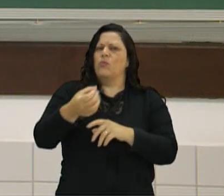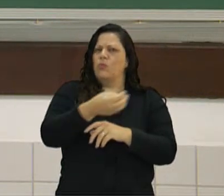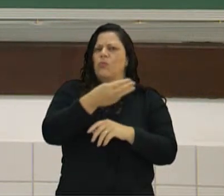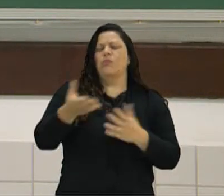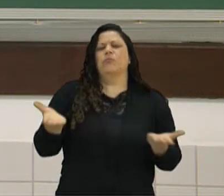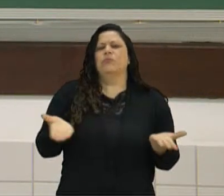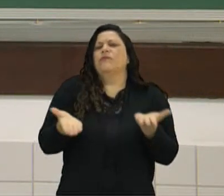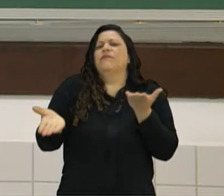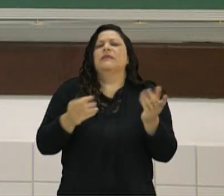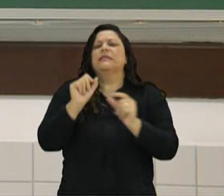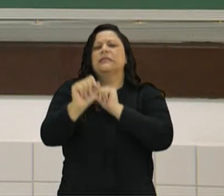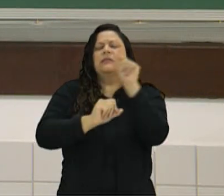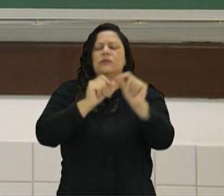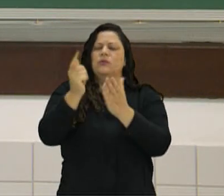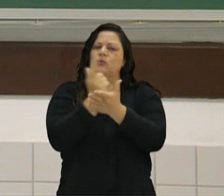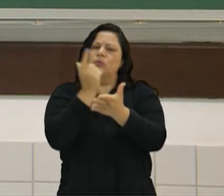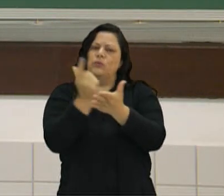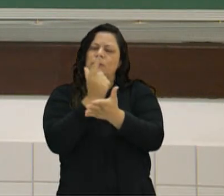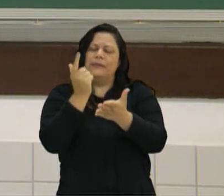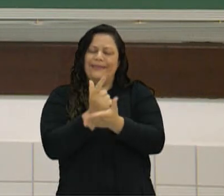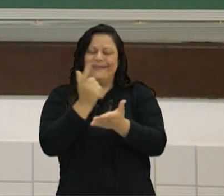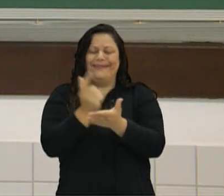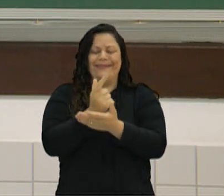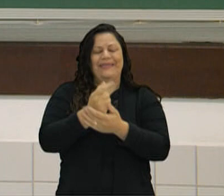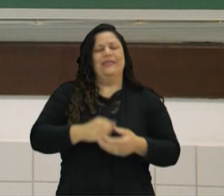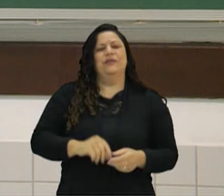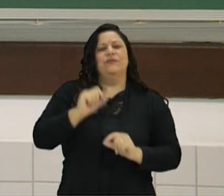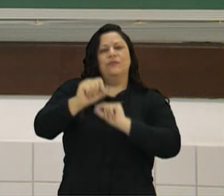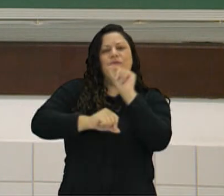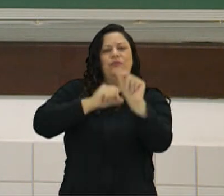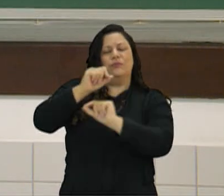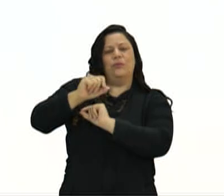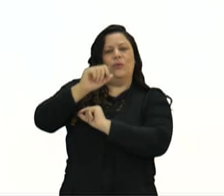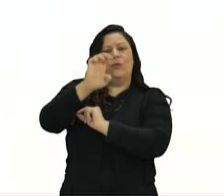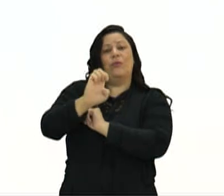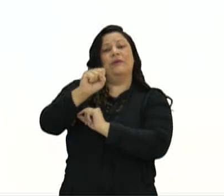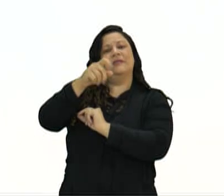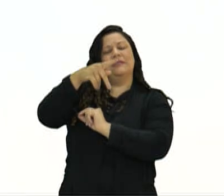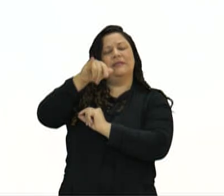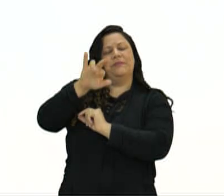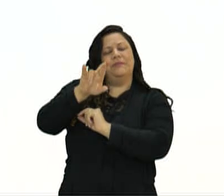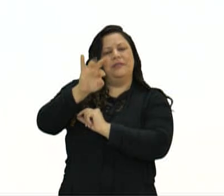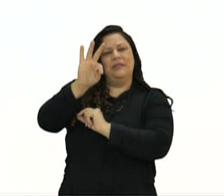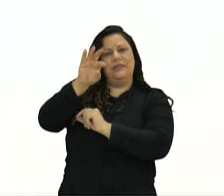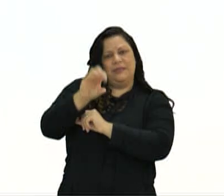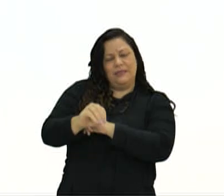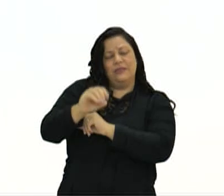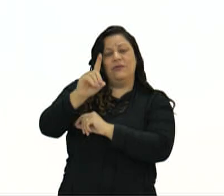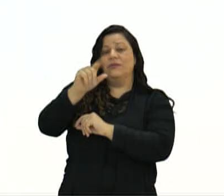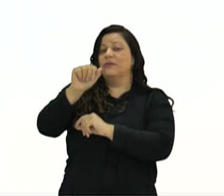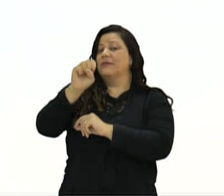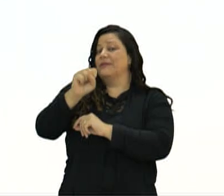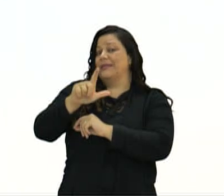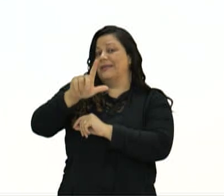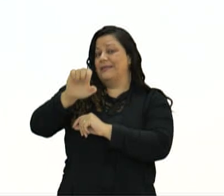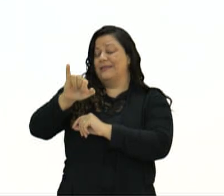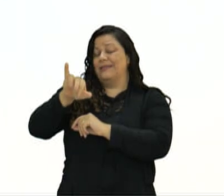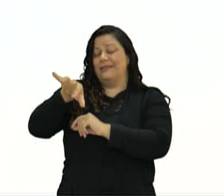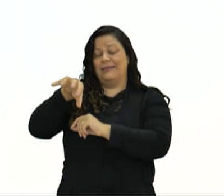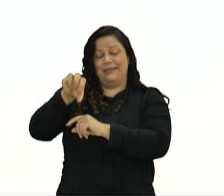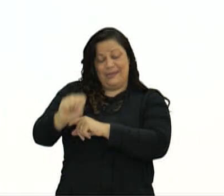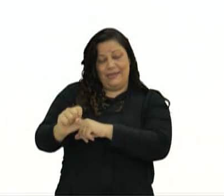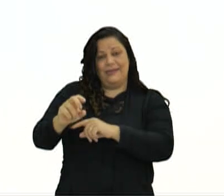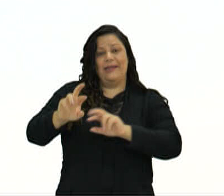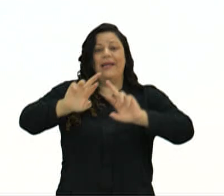seu livro O Espírito das Leis, que é um livro de 1748. E quando ele diferencia